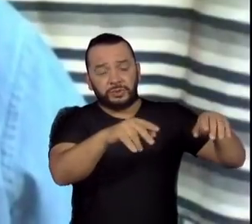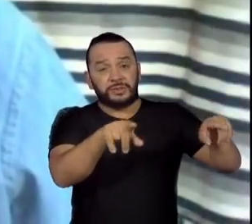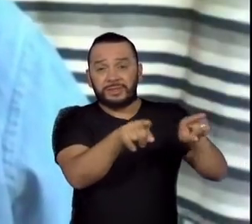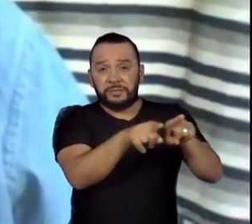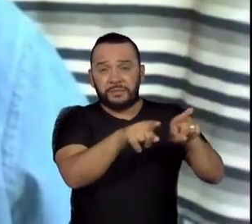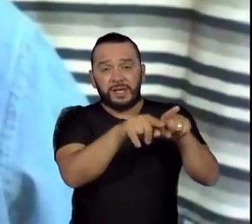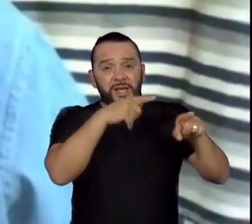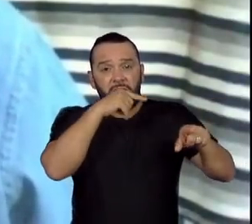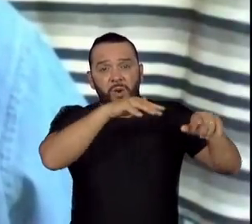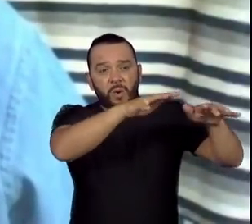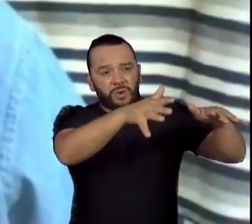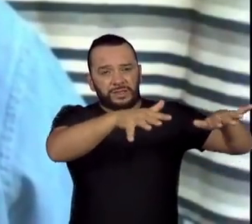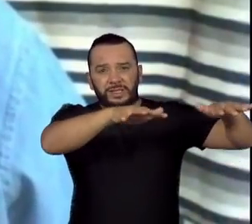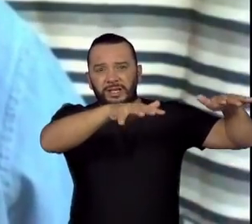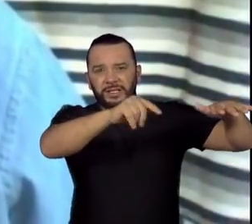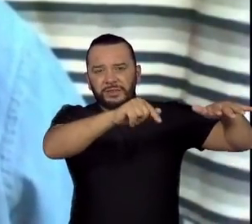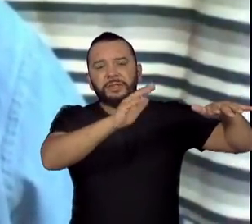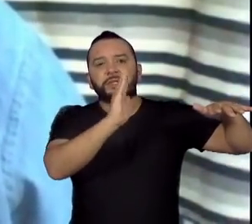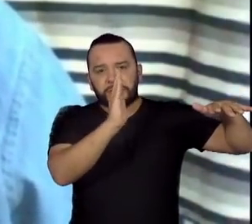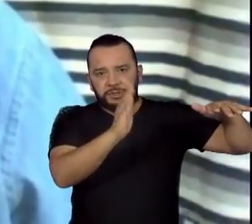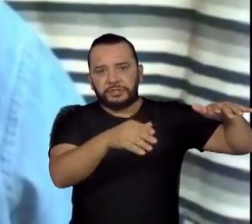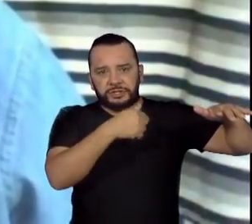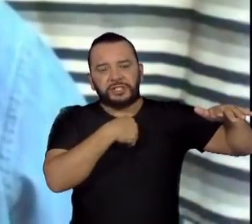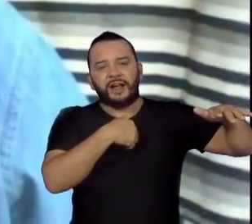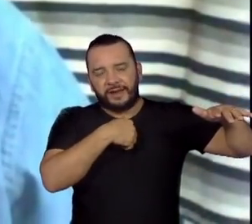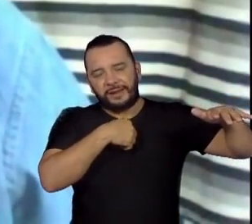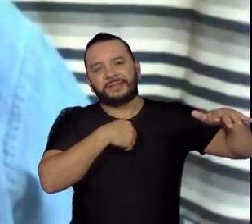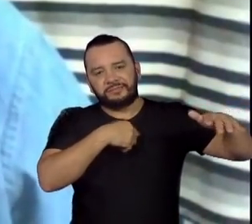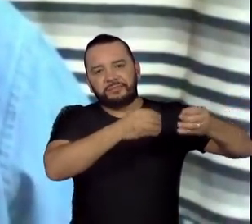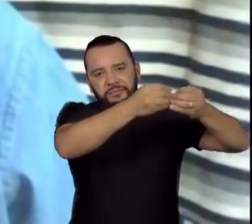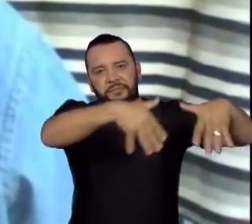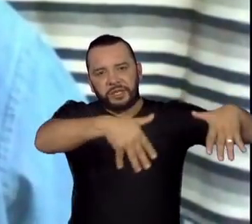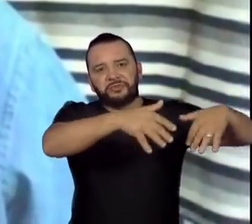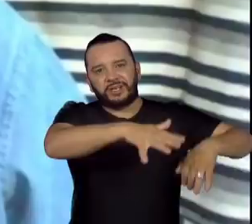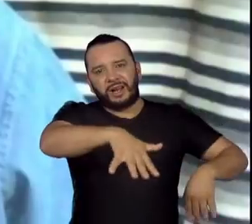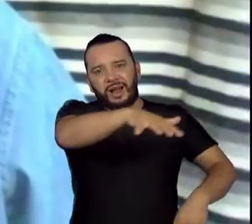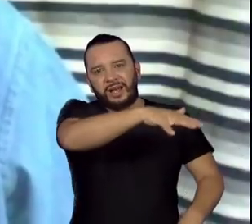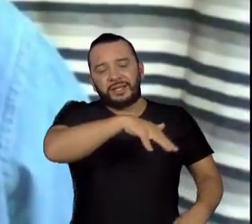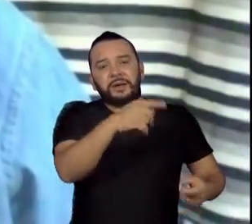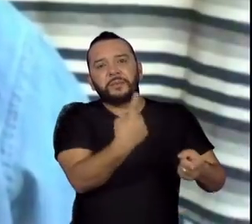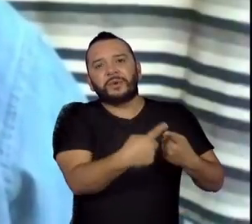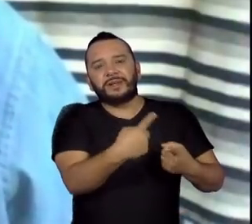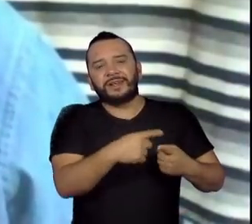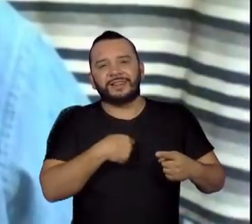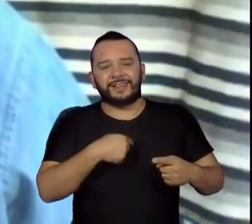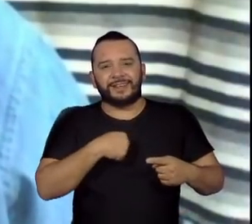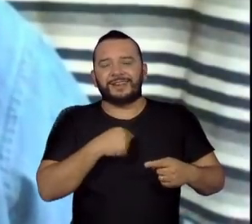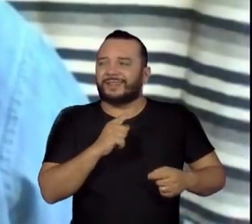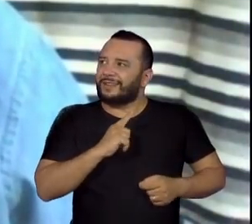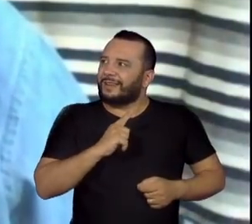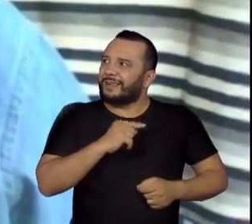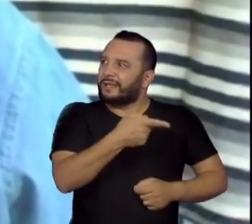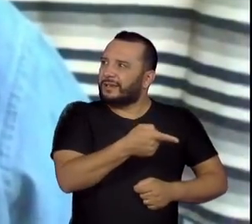oceânica também já está altamente impactada, seja pelo acúmulo de